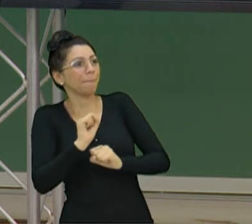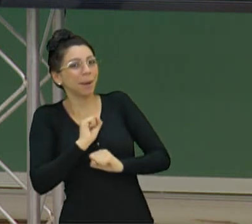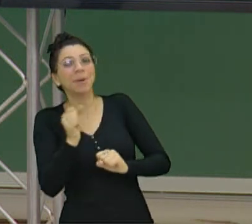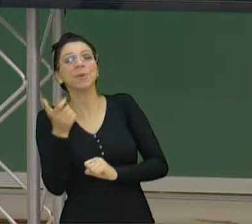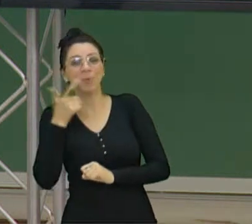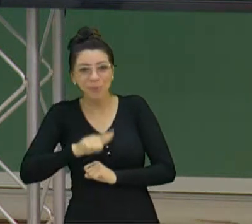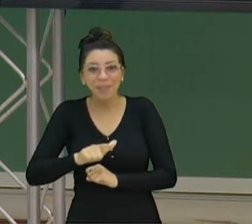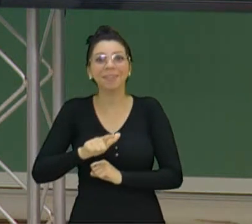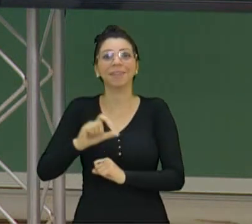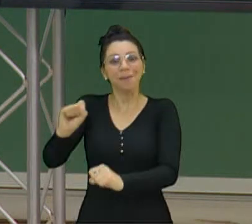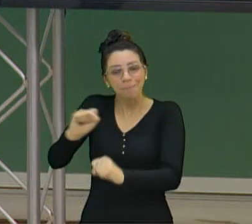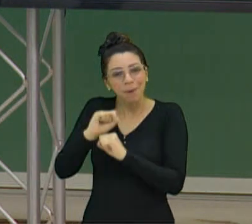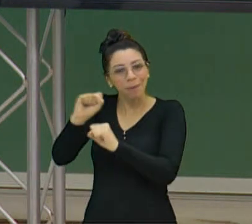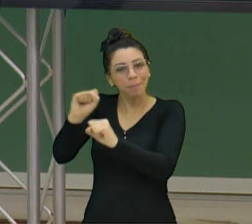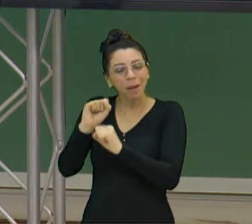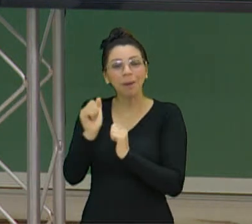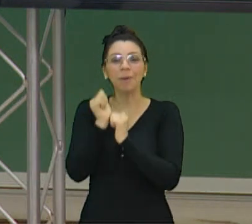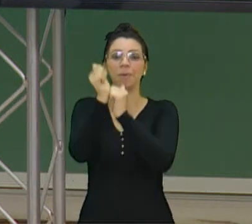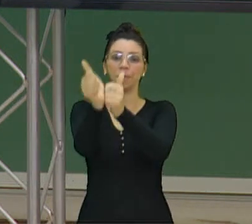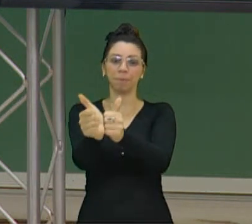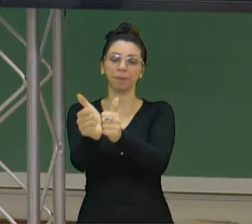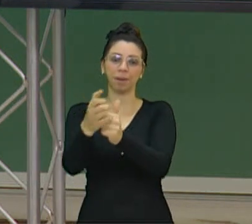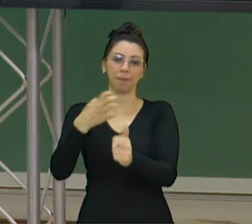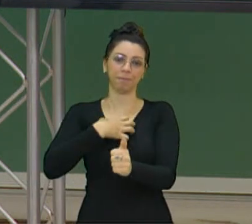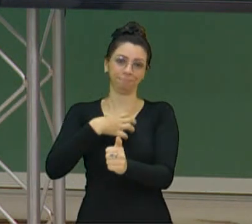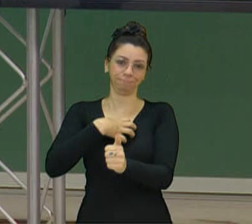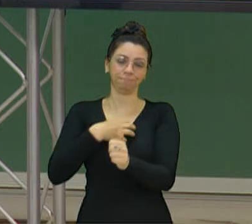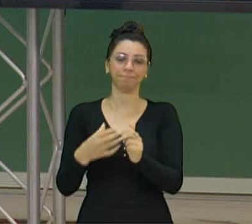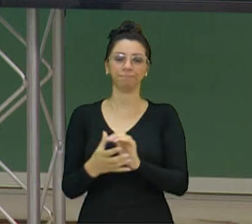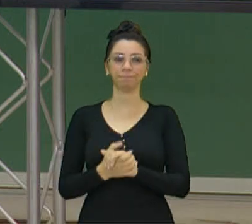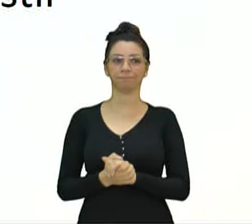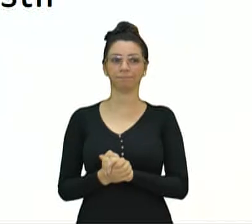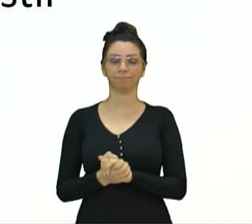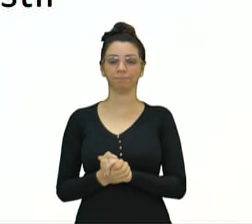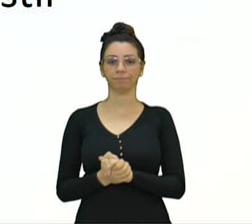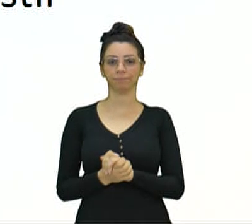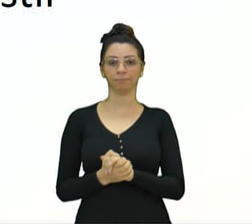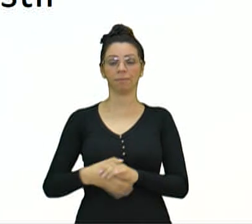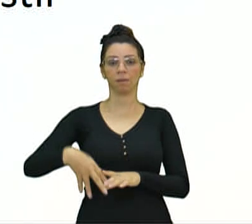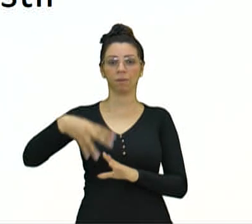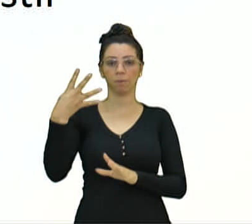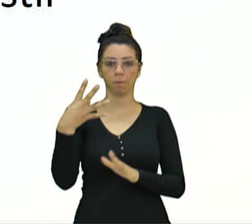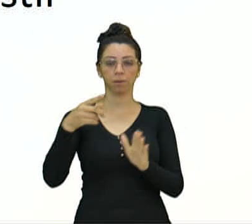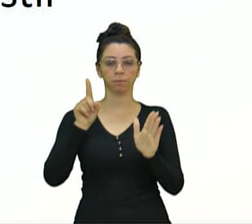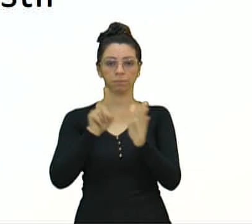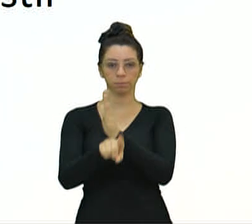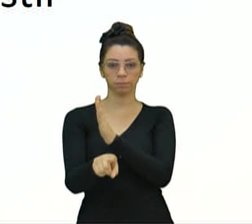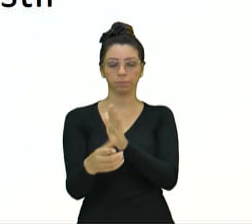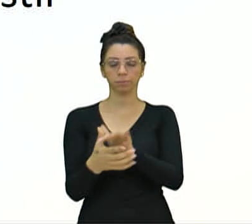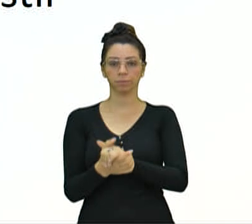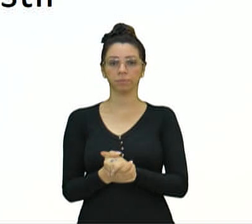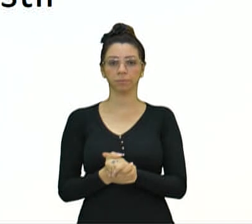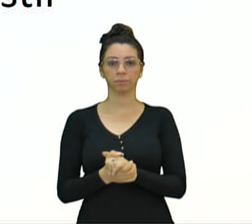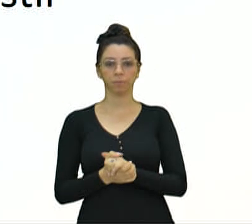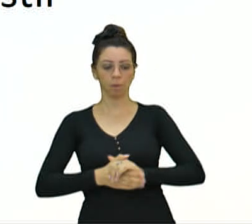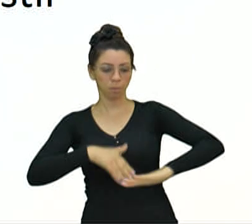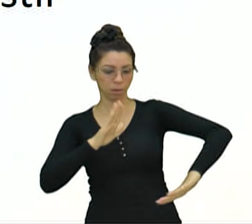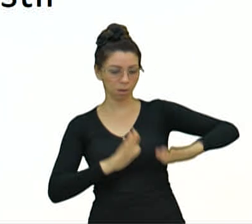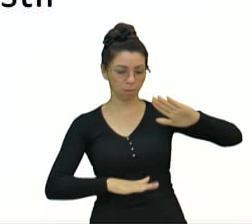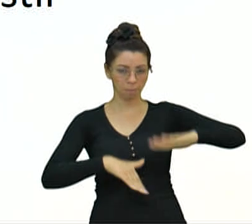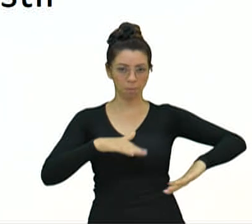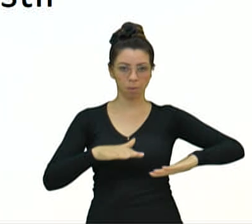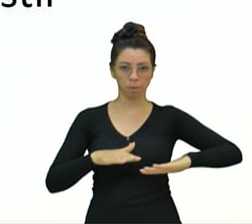Vamos para o nosso quarto quiz? Acompanhem um slide. Sobre o tambor e a tecnologia, marque